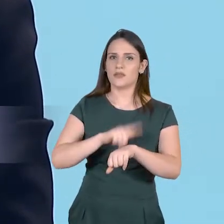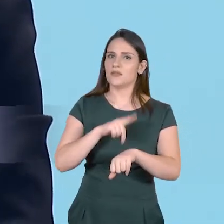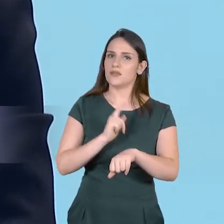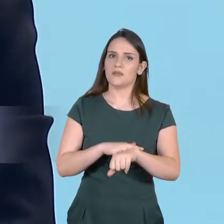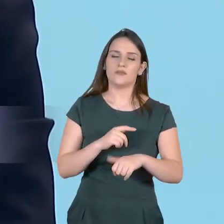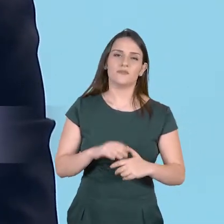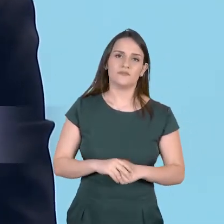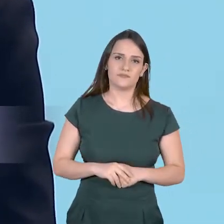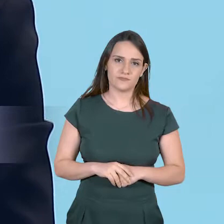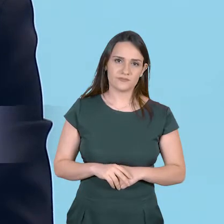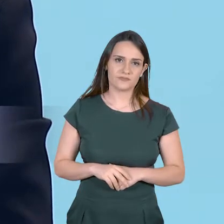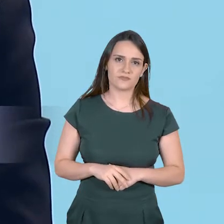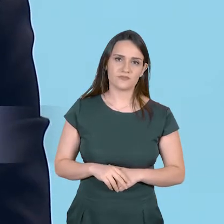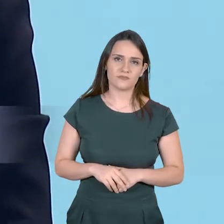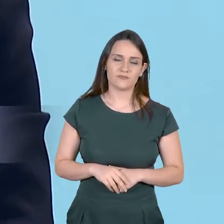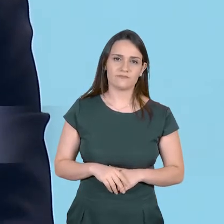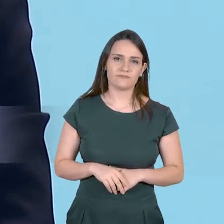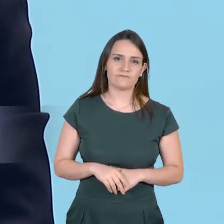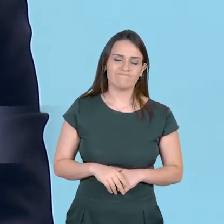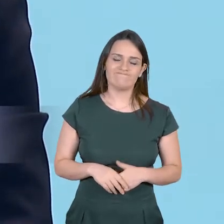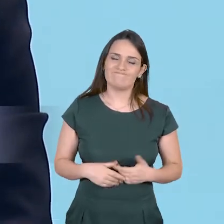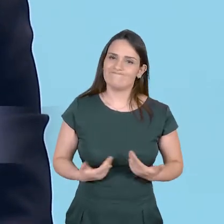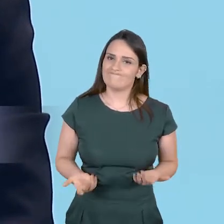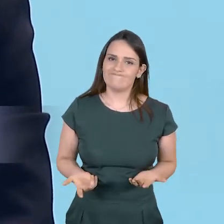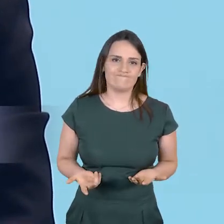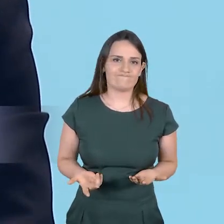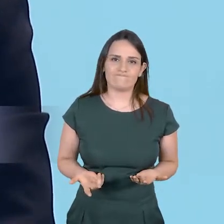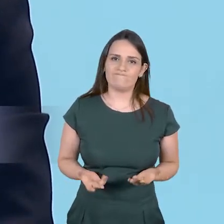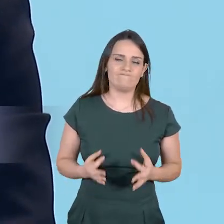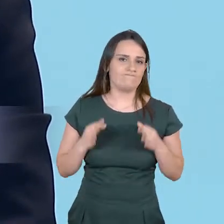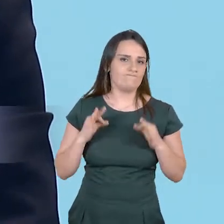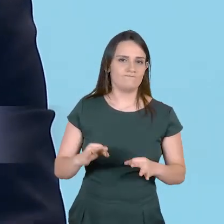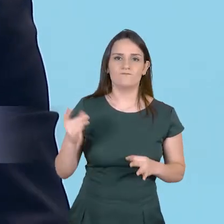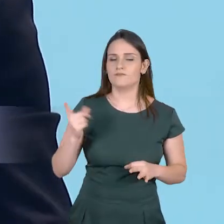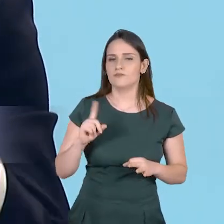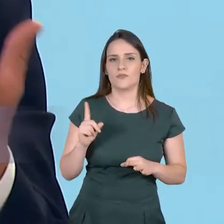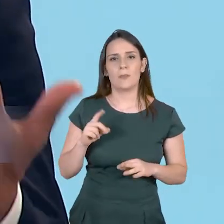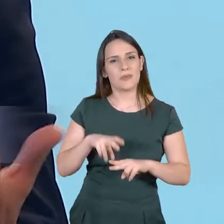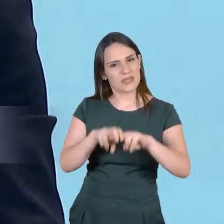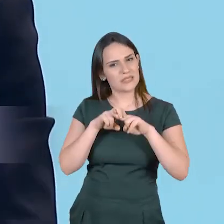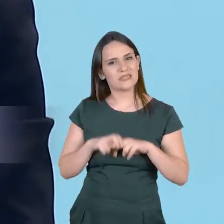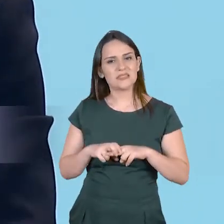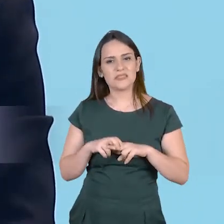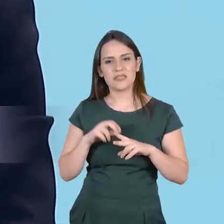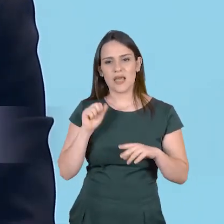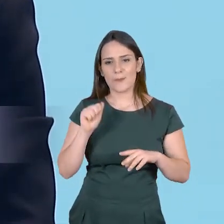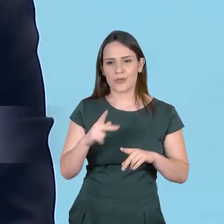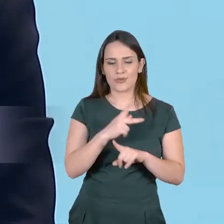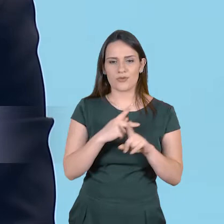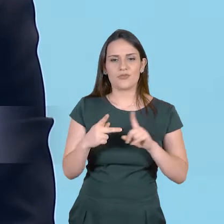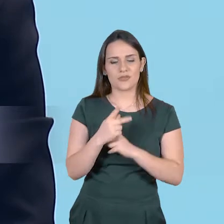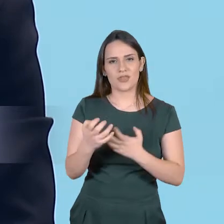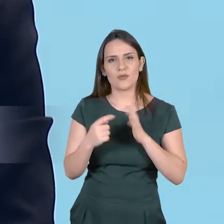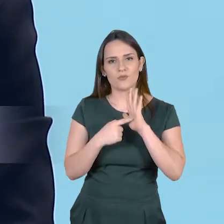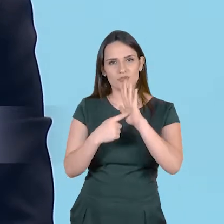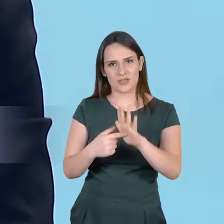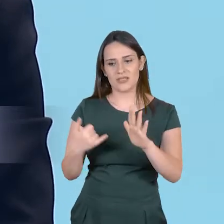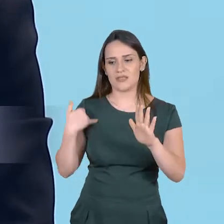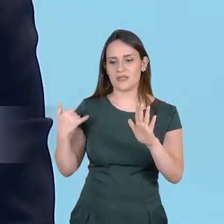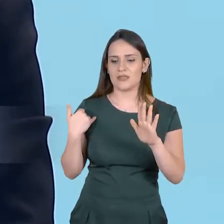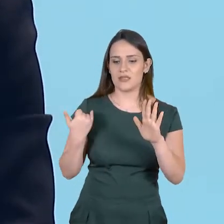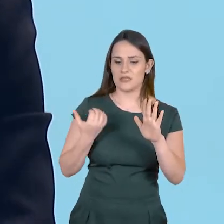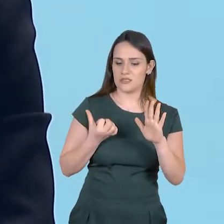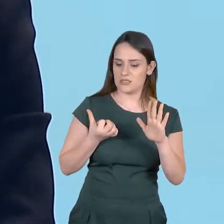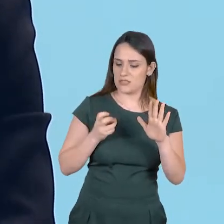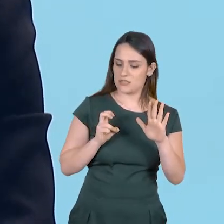contribuição. Então, de fato, a gente está dizendo assim, a idade mínima é 65 anos para os